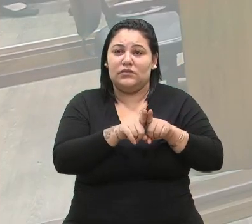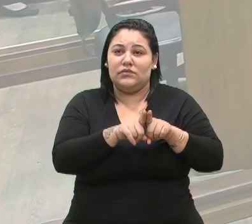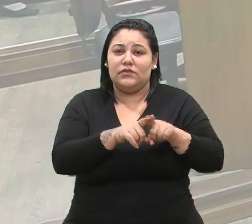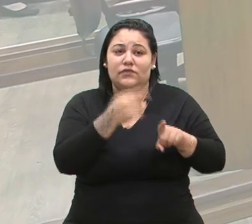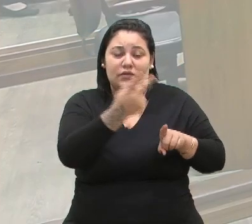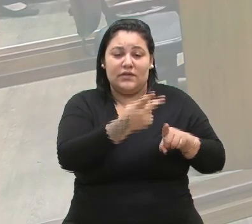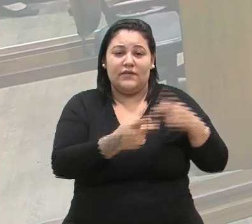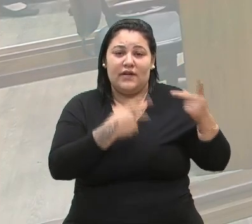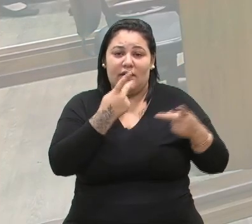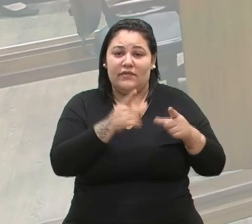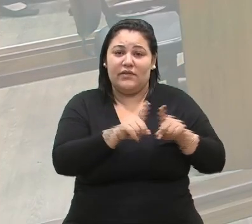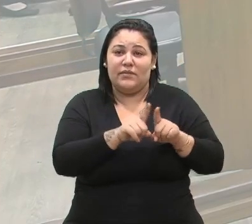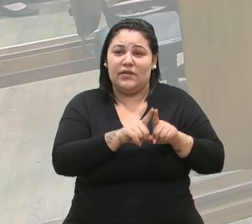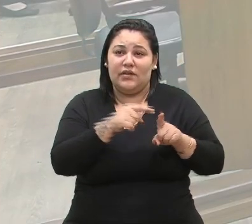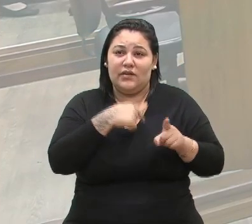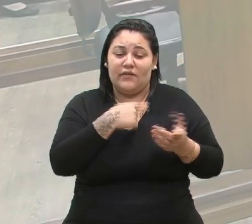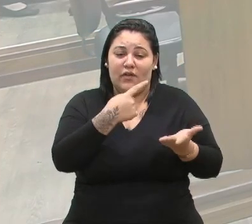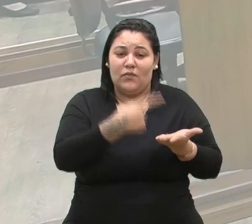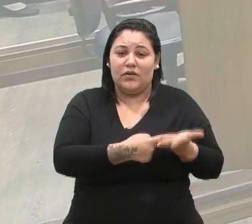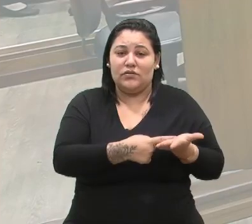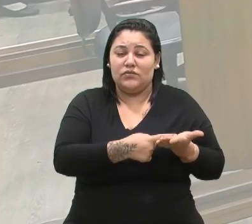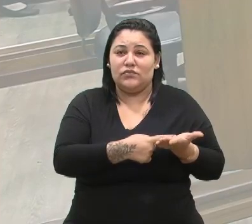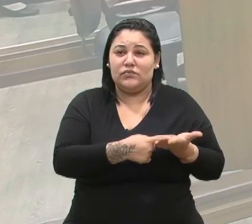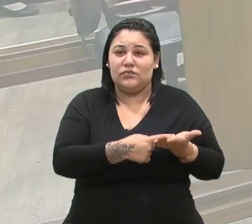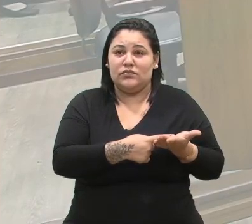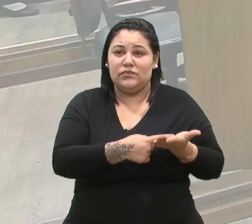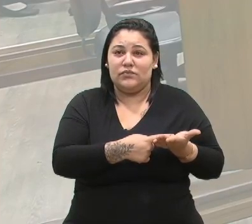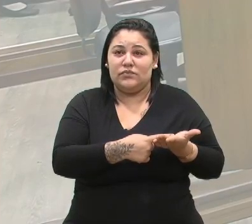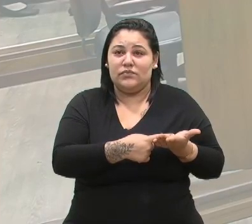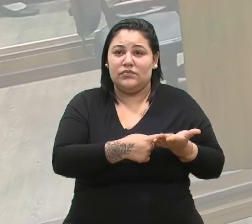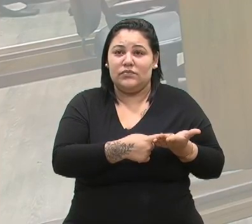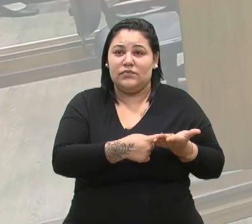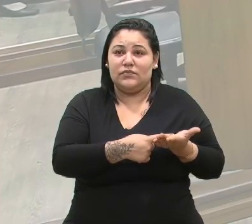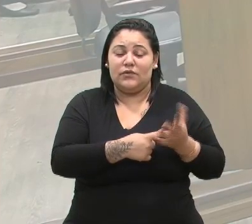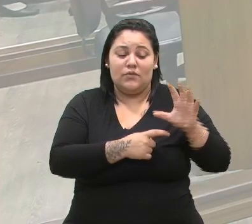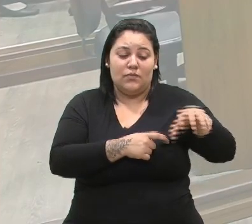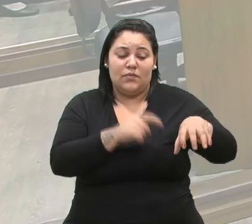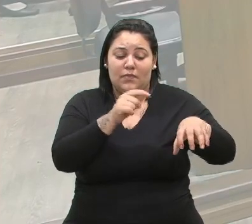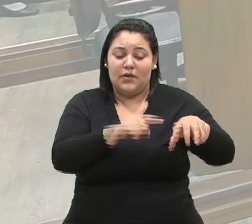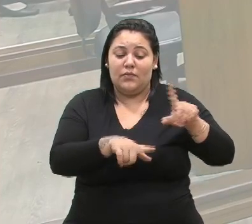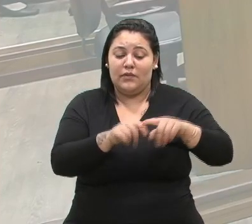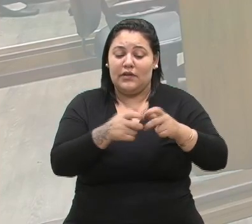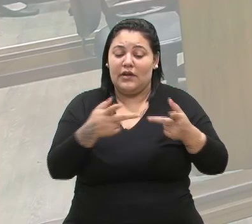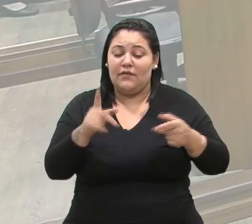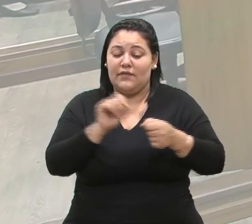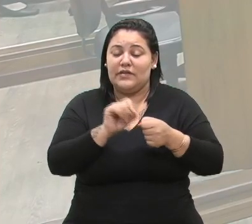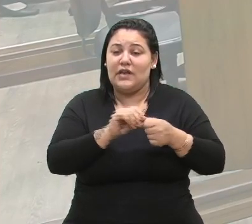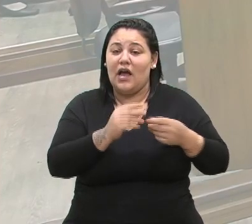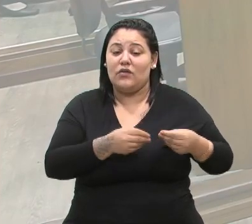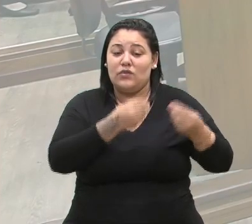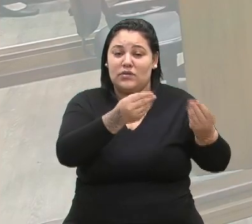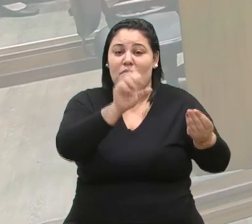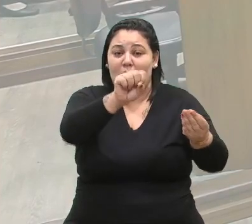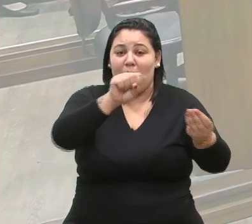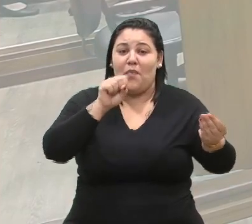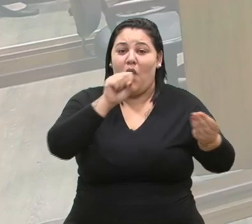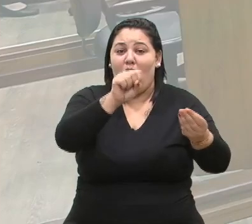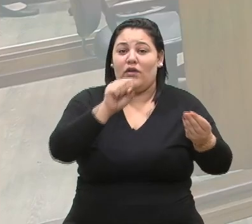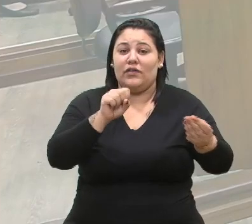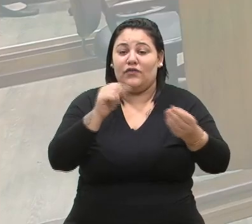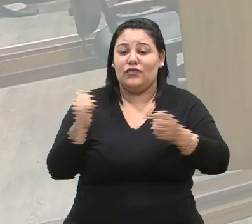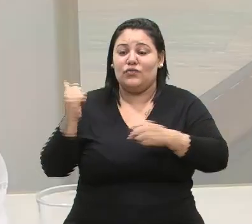falava, eu estava aqui combinando com o pessoal do Banco de Materiais para fazer a doação de uma porta, né, que acabou sendo trocada